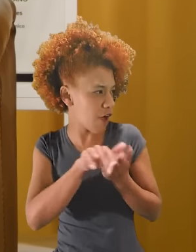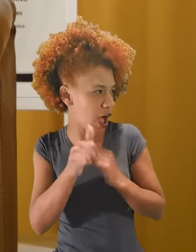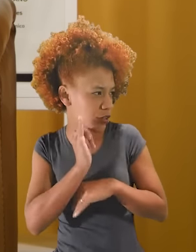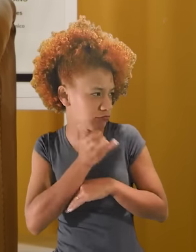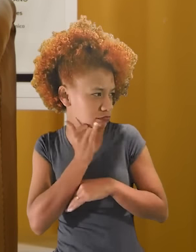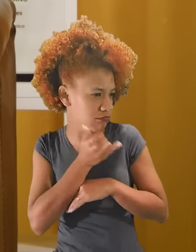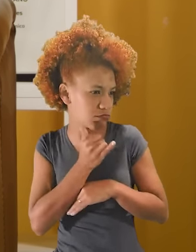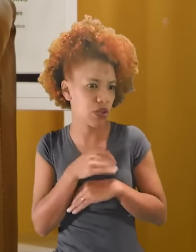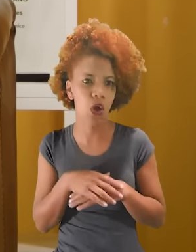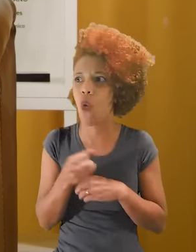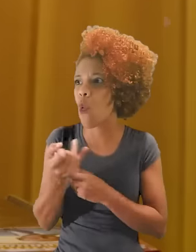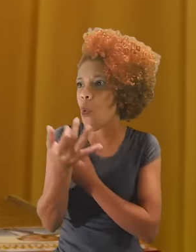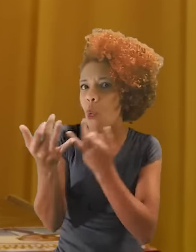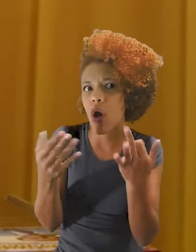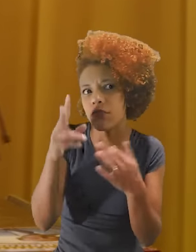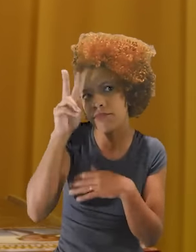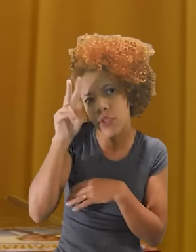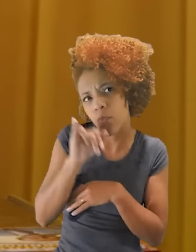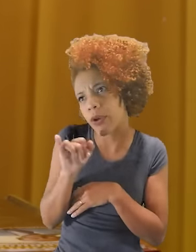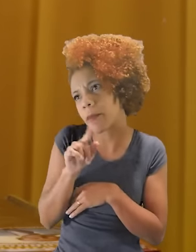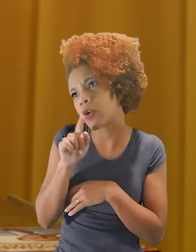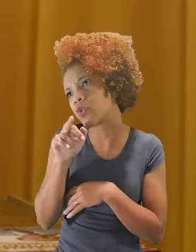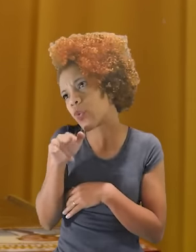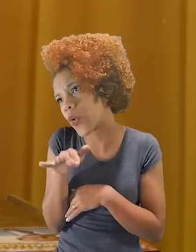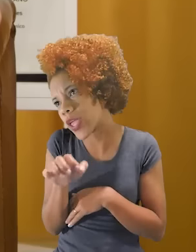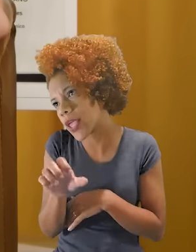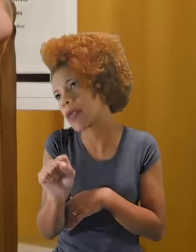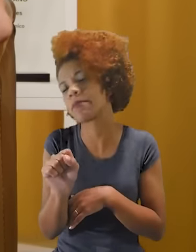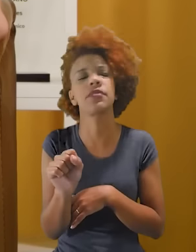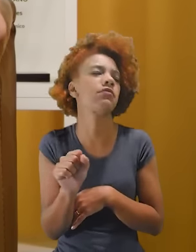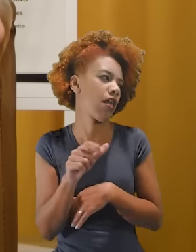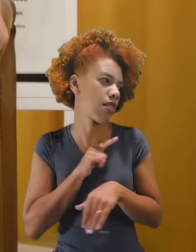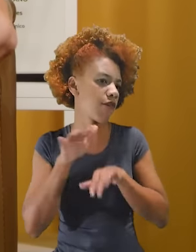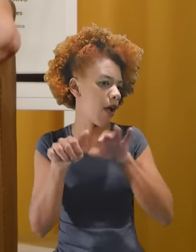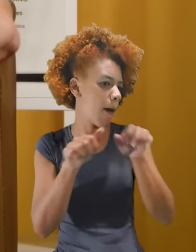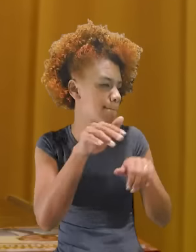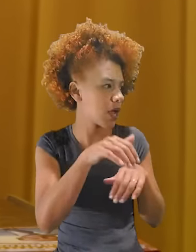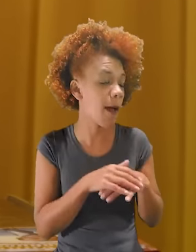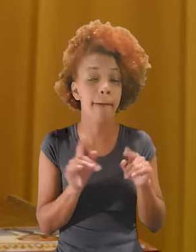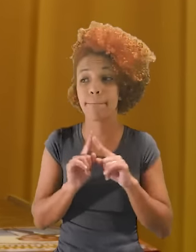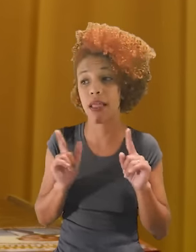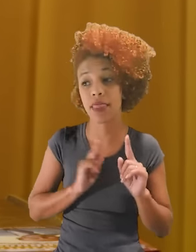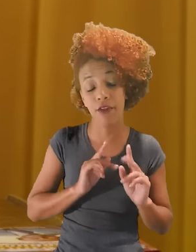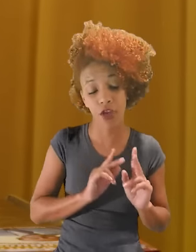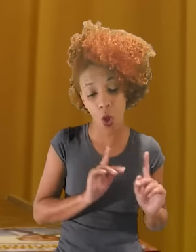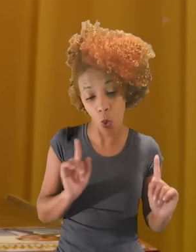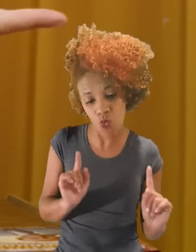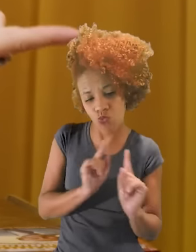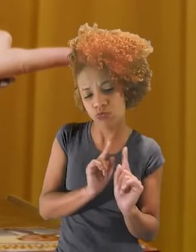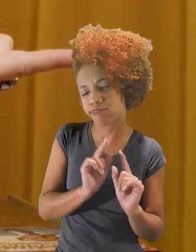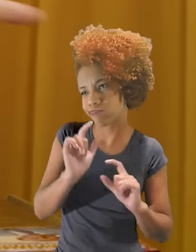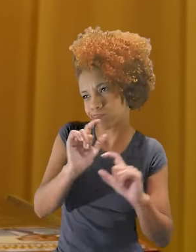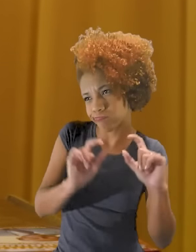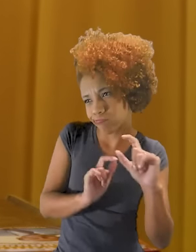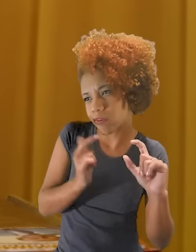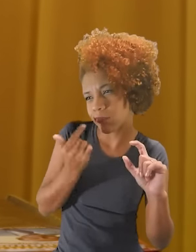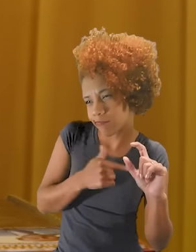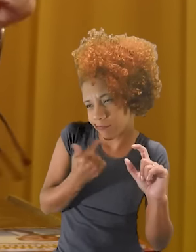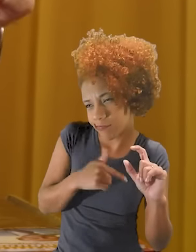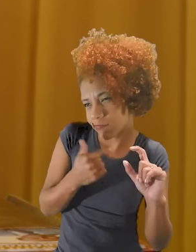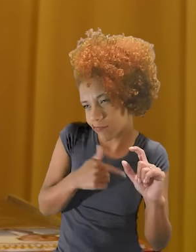isso. Contos clássicos, dos Irmãos Grimm e tal. Irmãos Grimm, que ele pegou muito. Exatamente. E aí ele fez, só que assim, ele fez curtinha. De sátira, humor